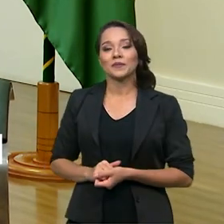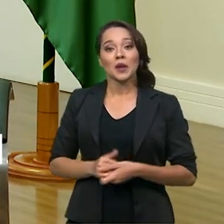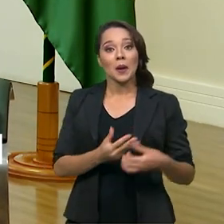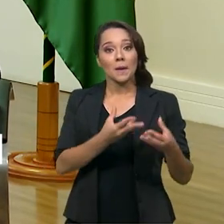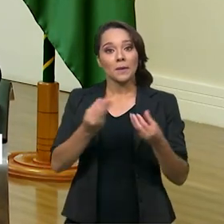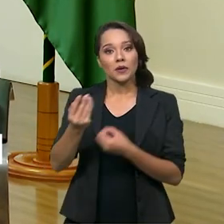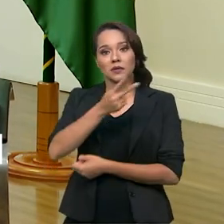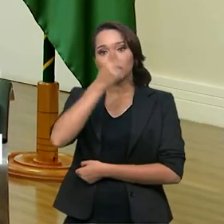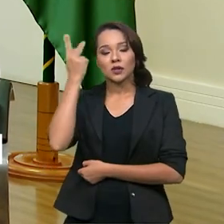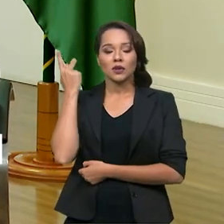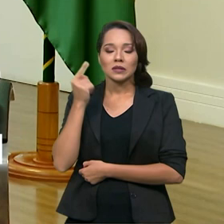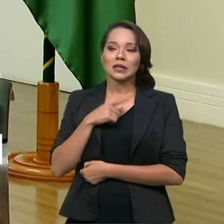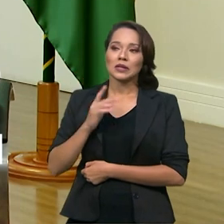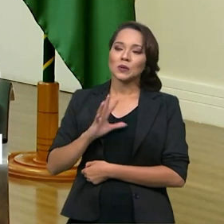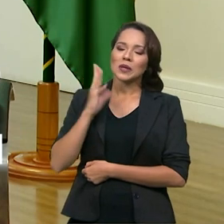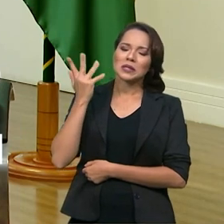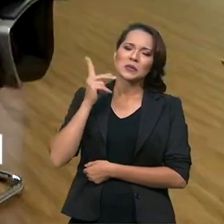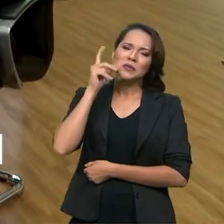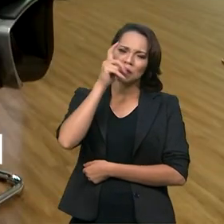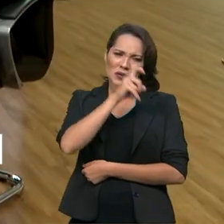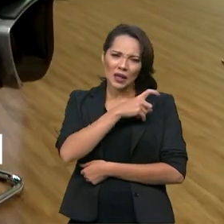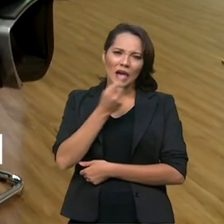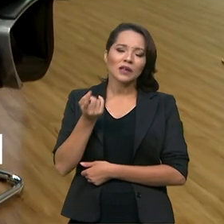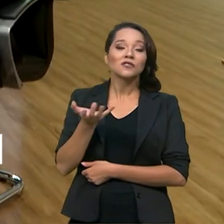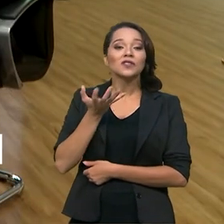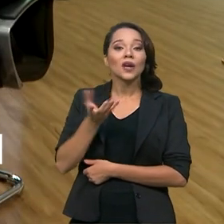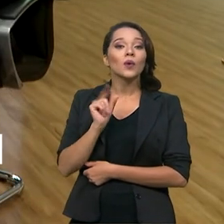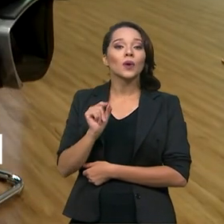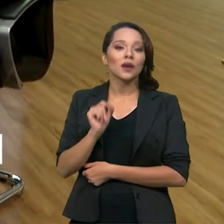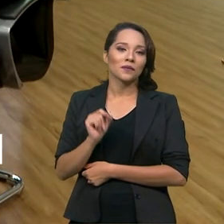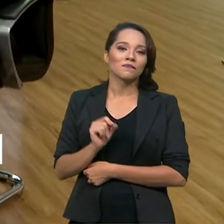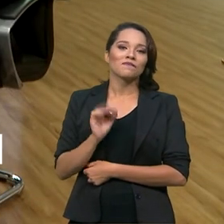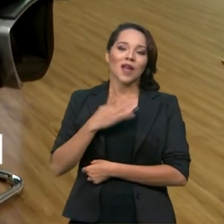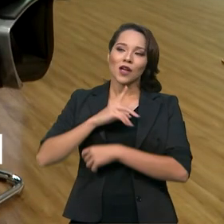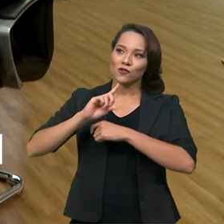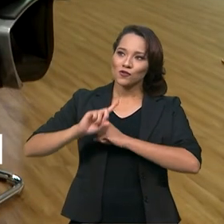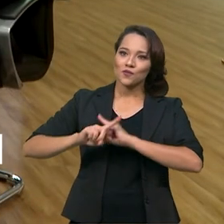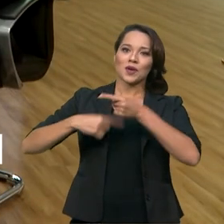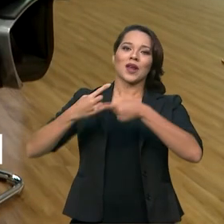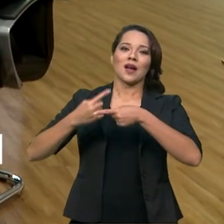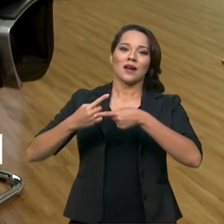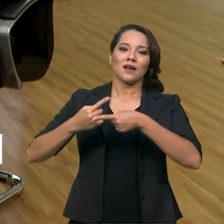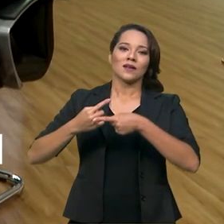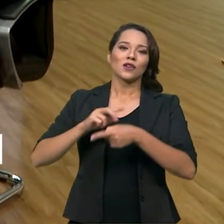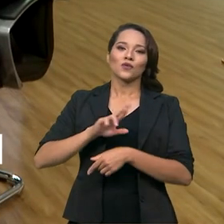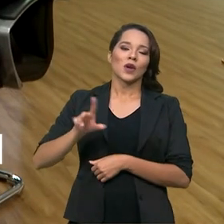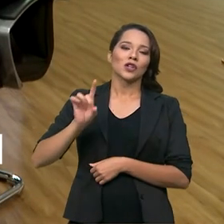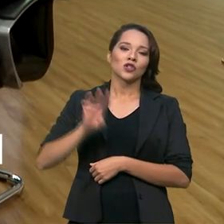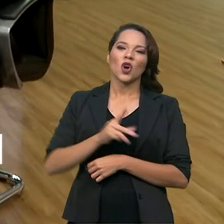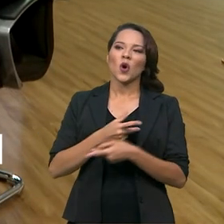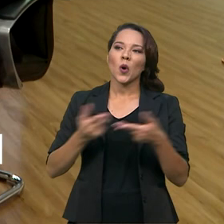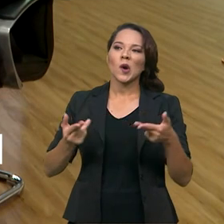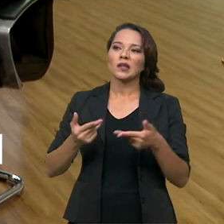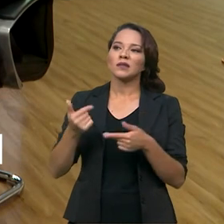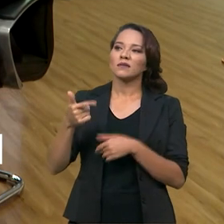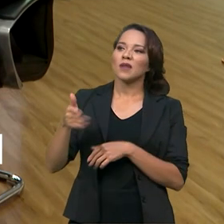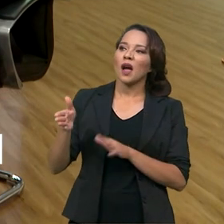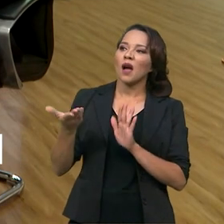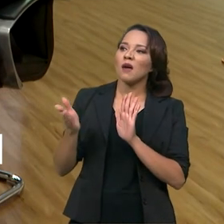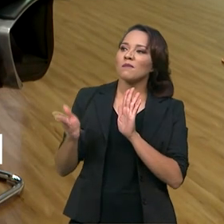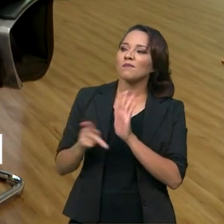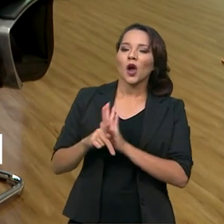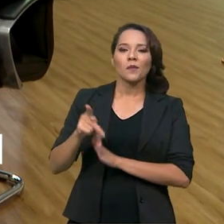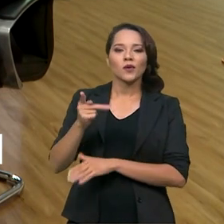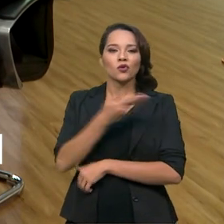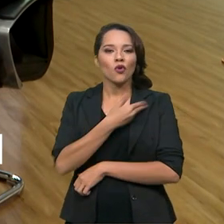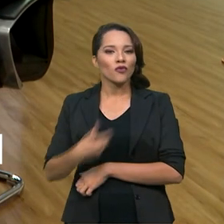Muitas pessoas estão em situação de dificuldade e o que nós queremos é, sim, superar questões que não são apenas bandeiras de governo ou de